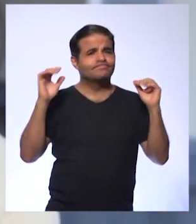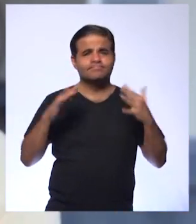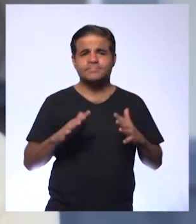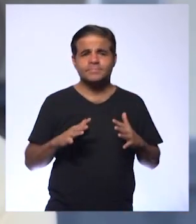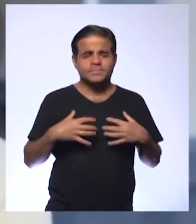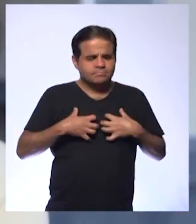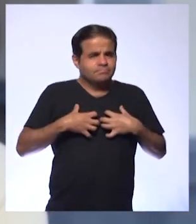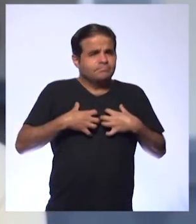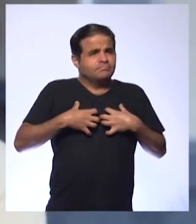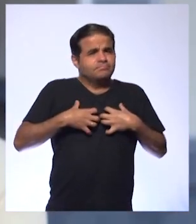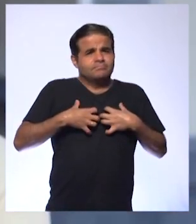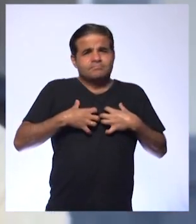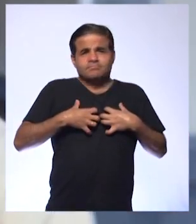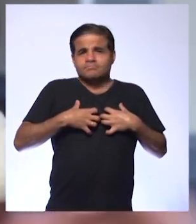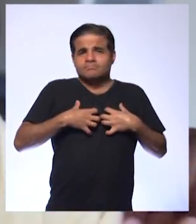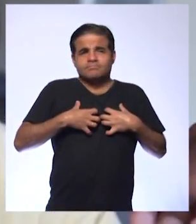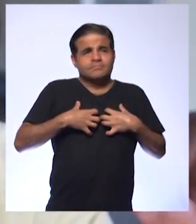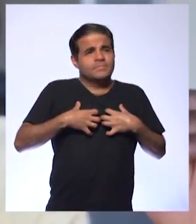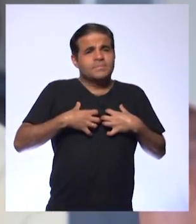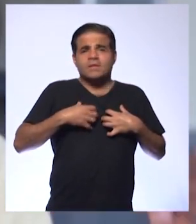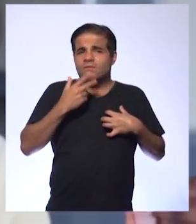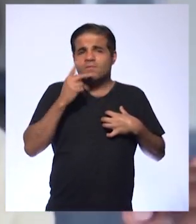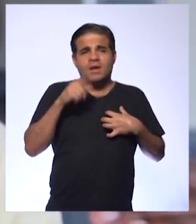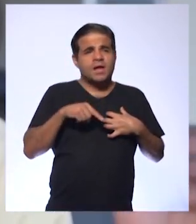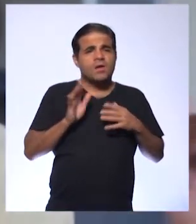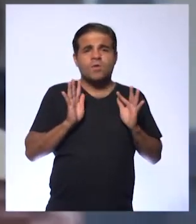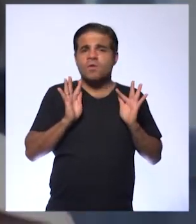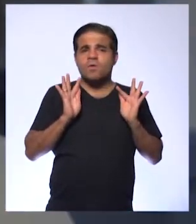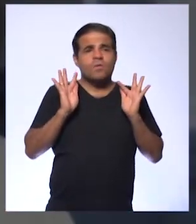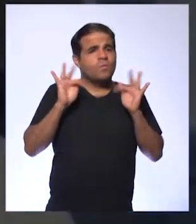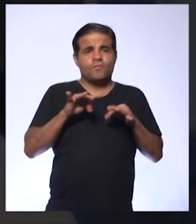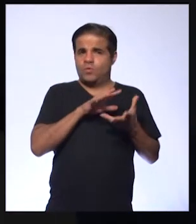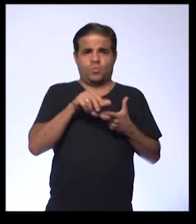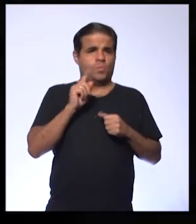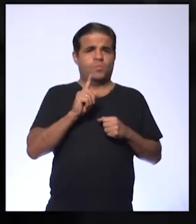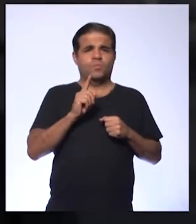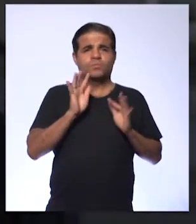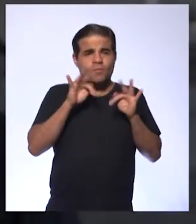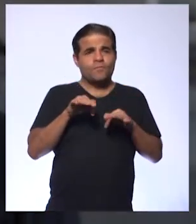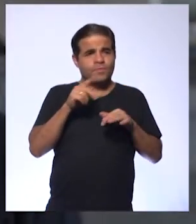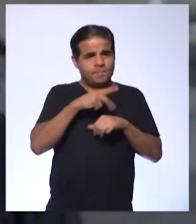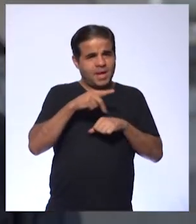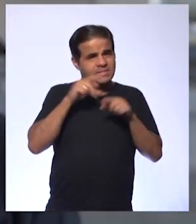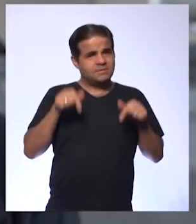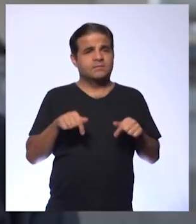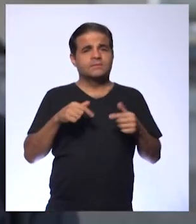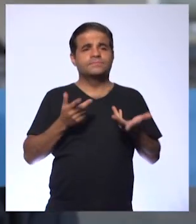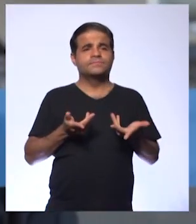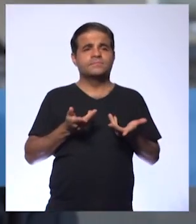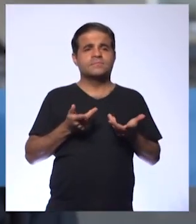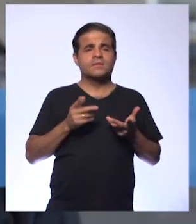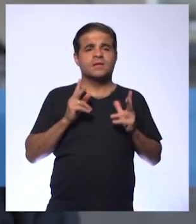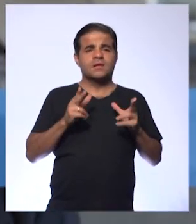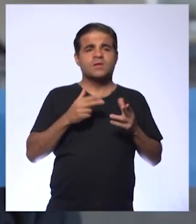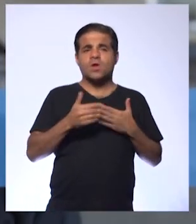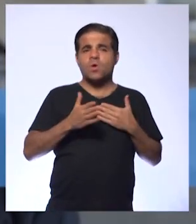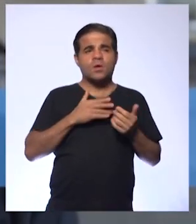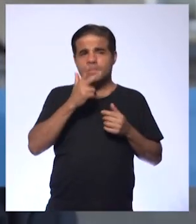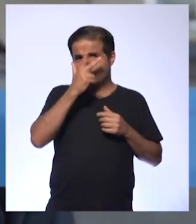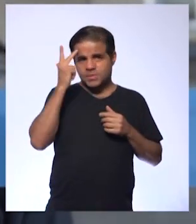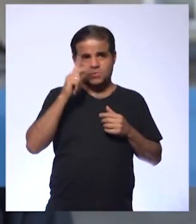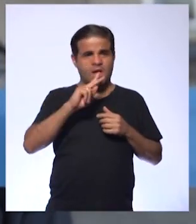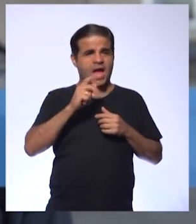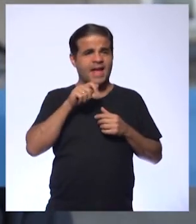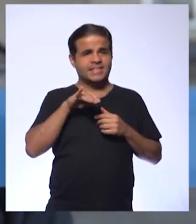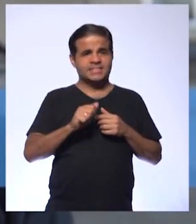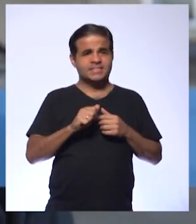Eu tinha a sensação de que era o fim, não o fim do mundo, mas o fim do Haiti. Minha situação é como a situação do qualquer haitiano que foi